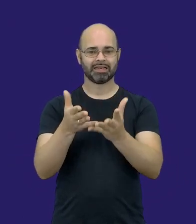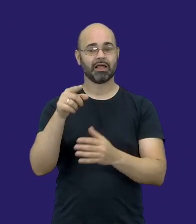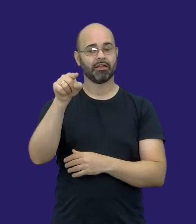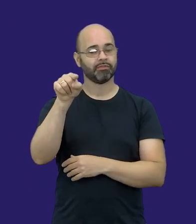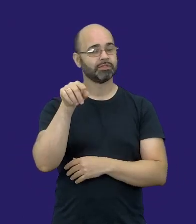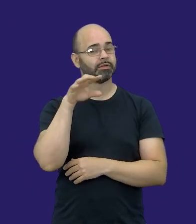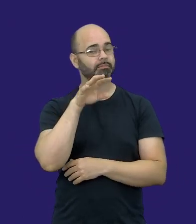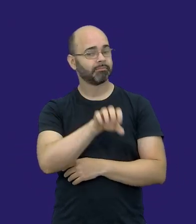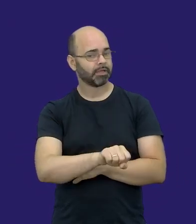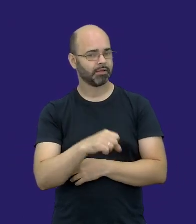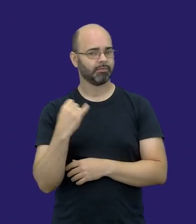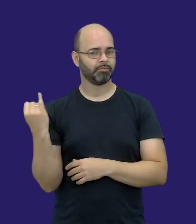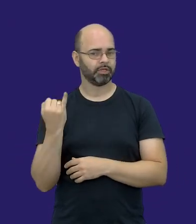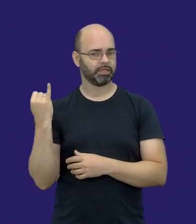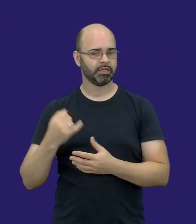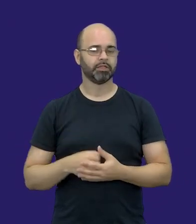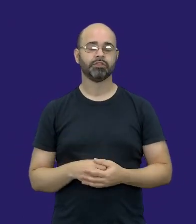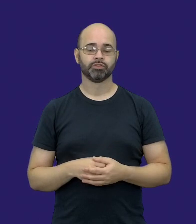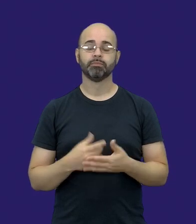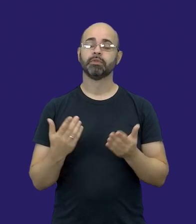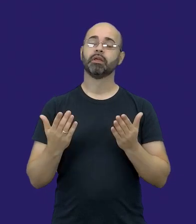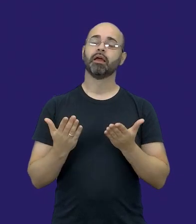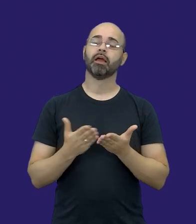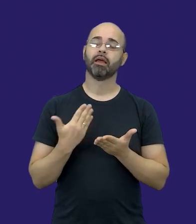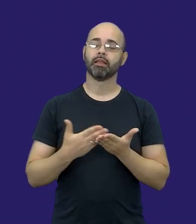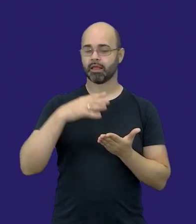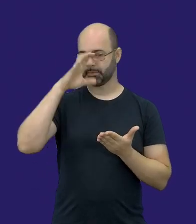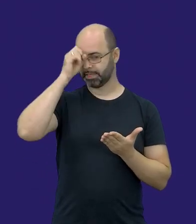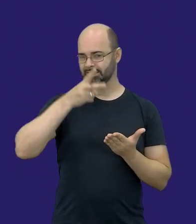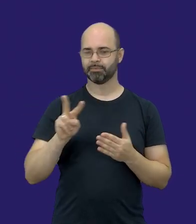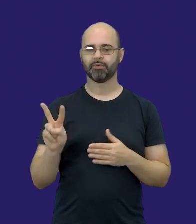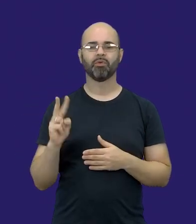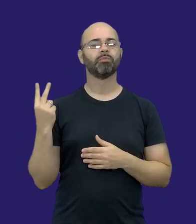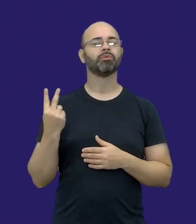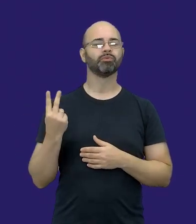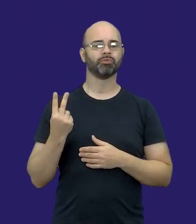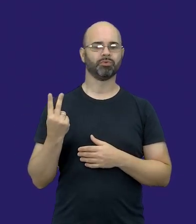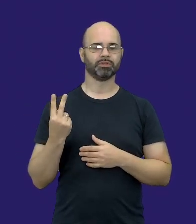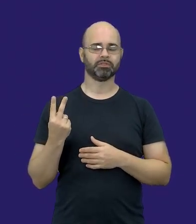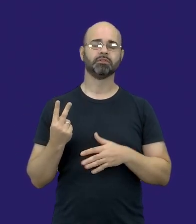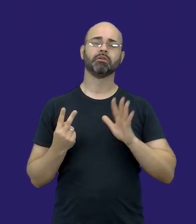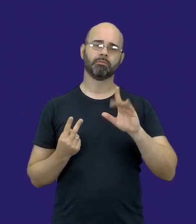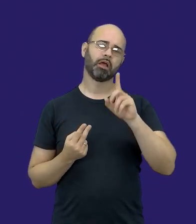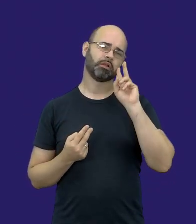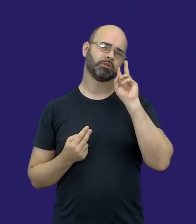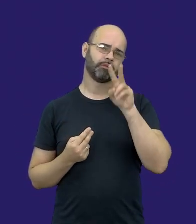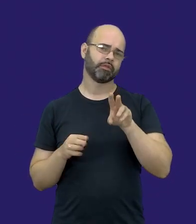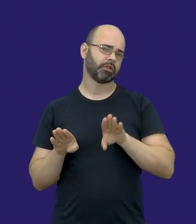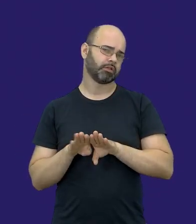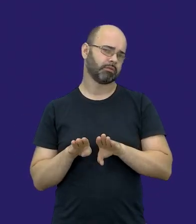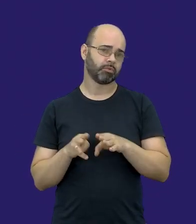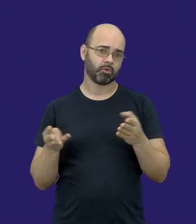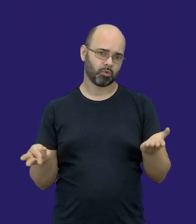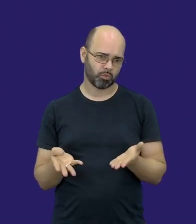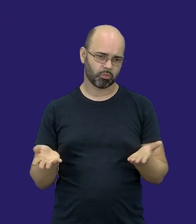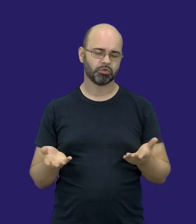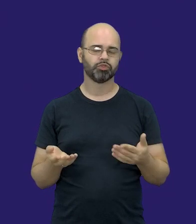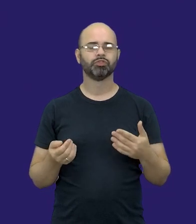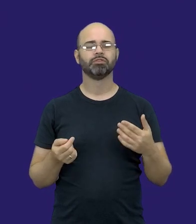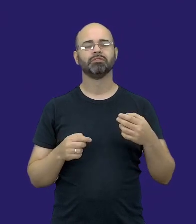é o caderno Aprender Sempre, do volume 2, mas vocês vão ver também que na nossa formação de hoje, por ser